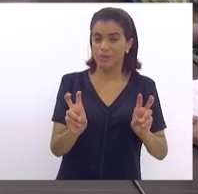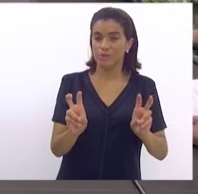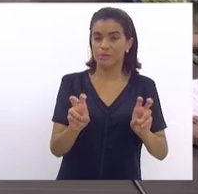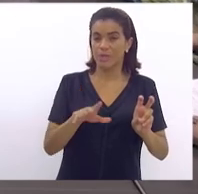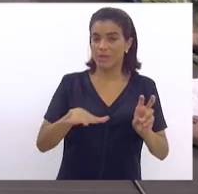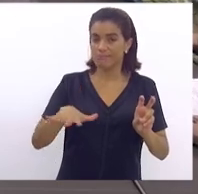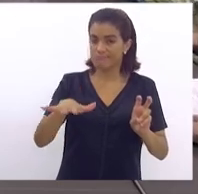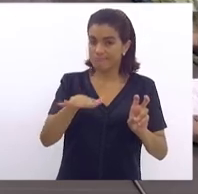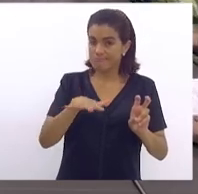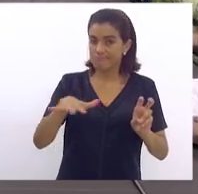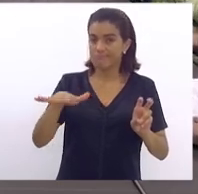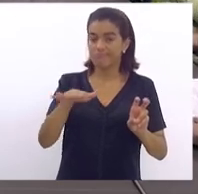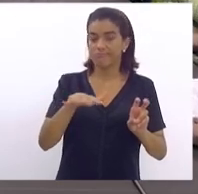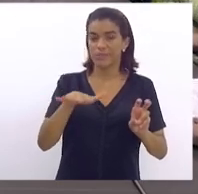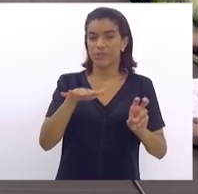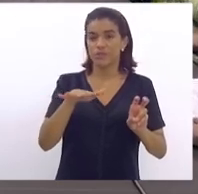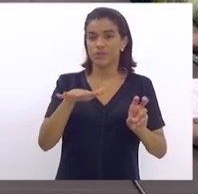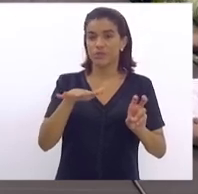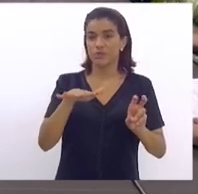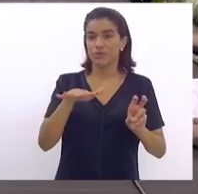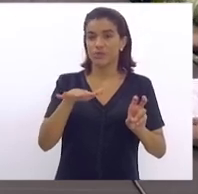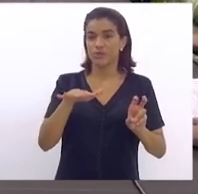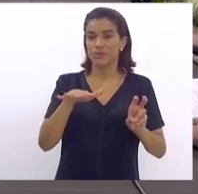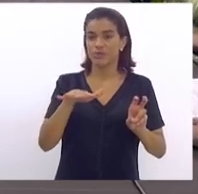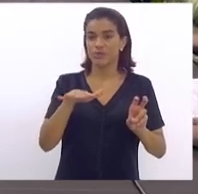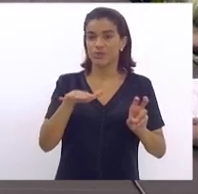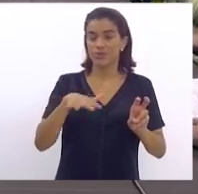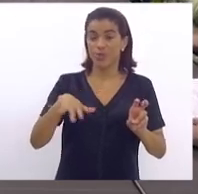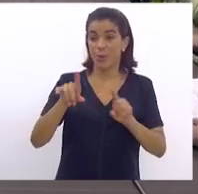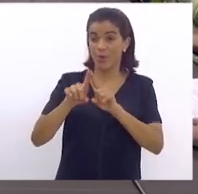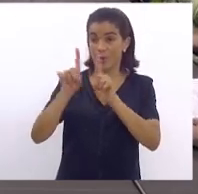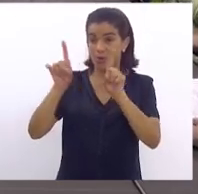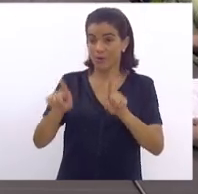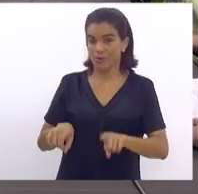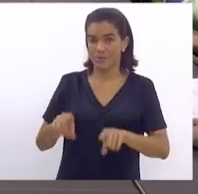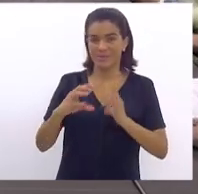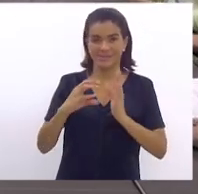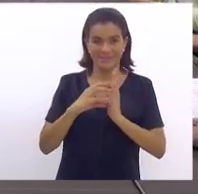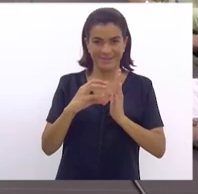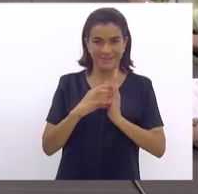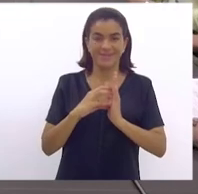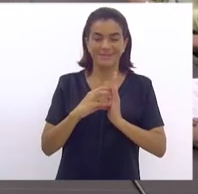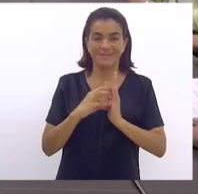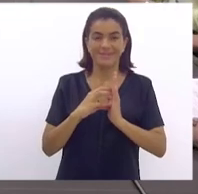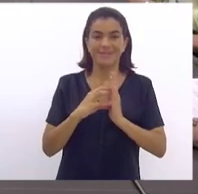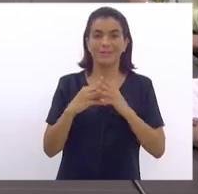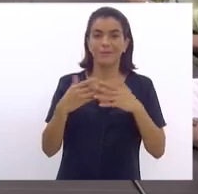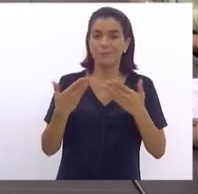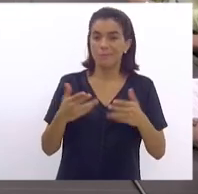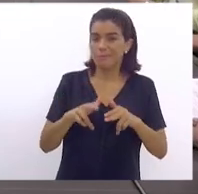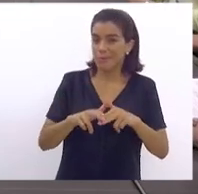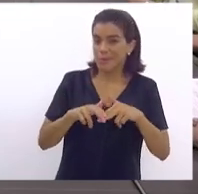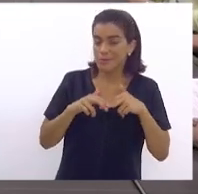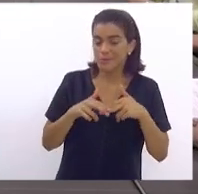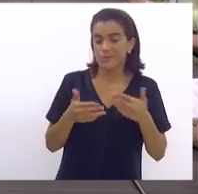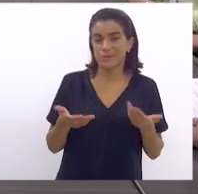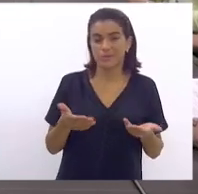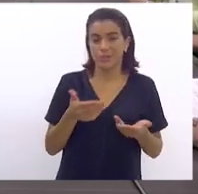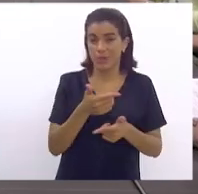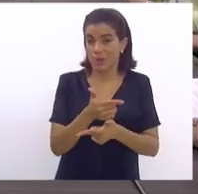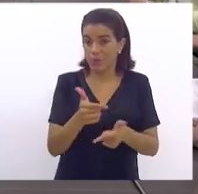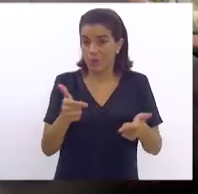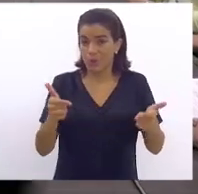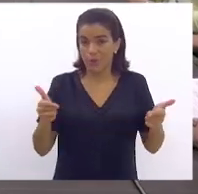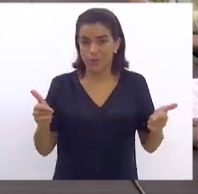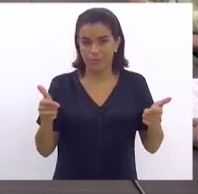questões relacionadas ao consumidor, ao servidor. E, portanto, por mais que não haja